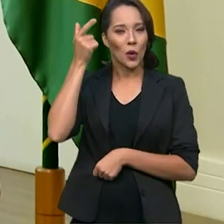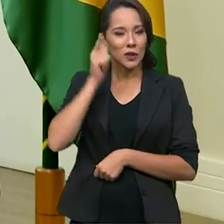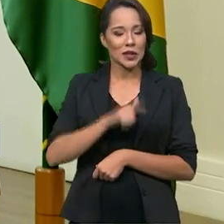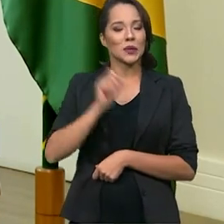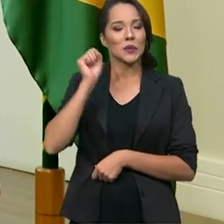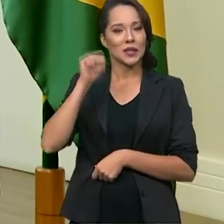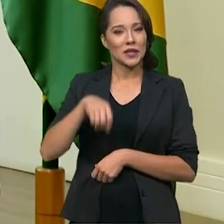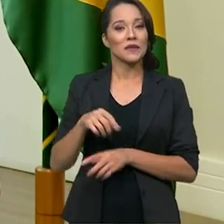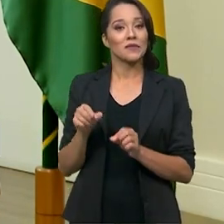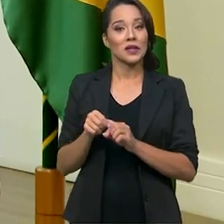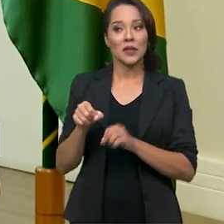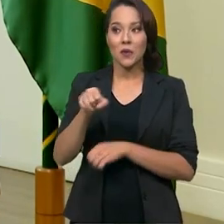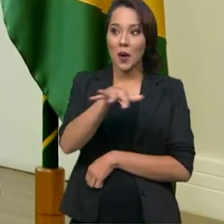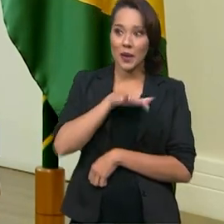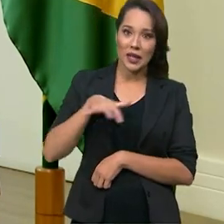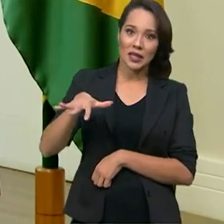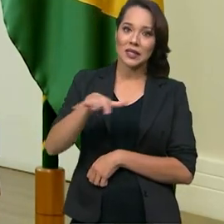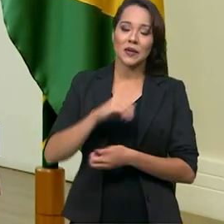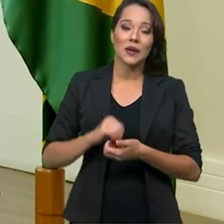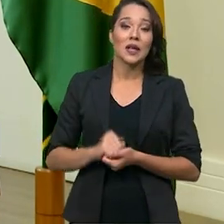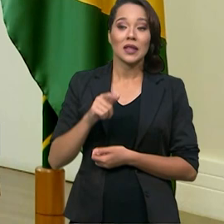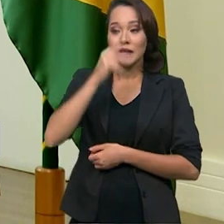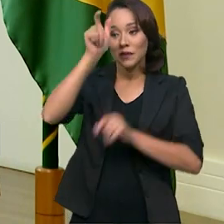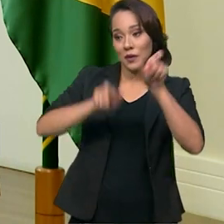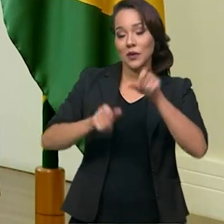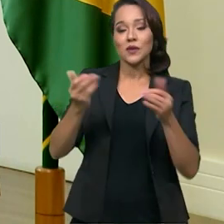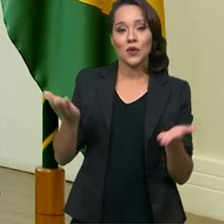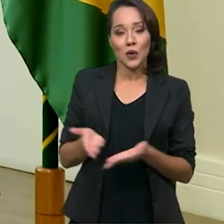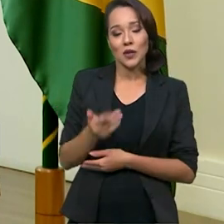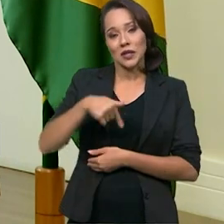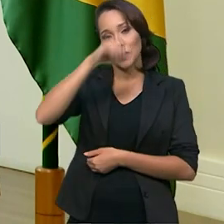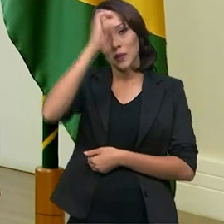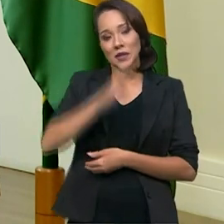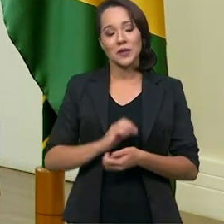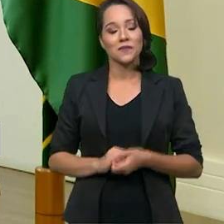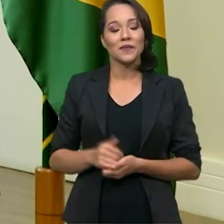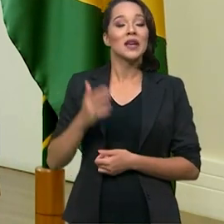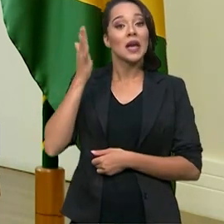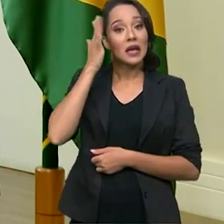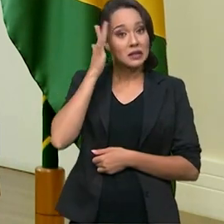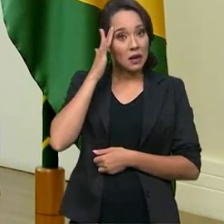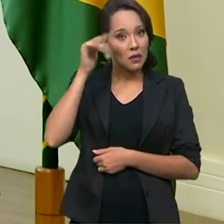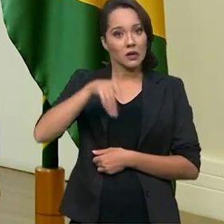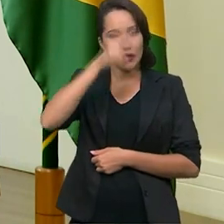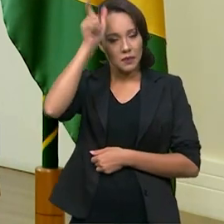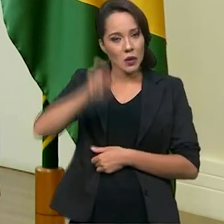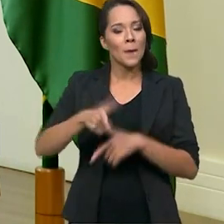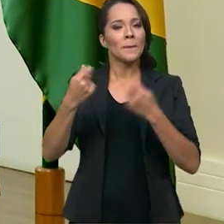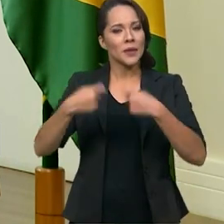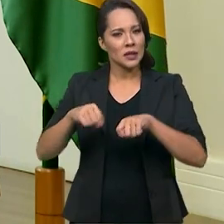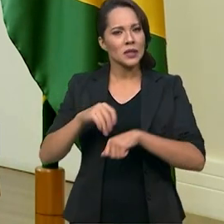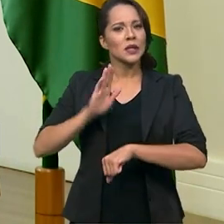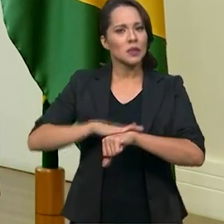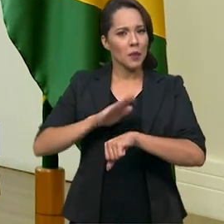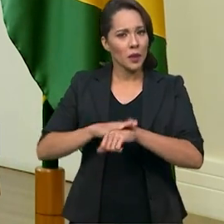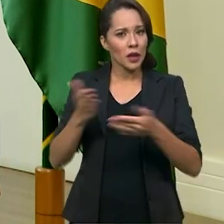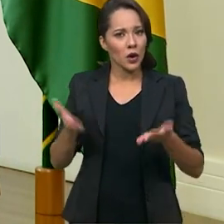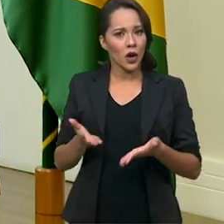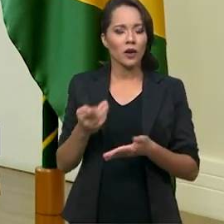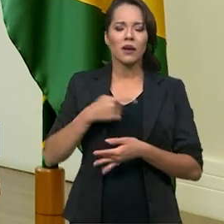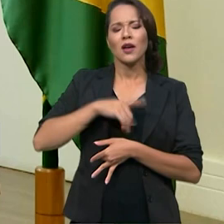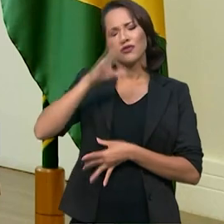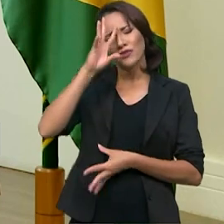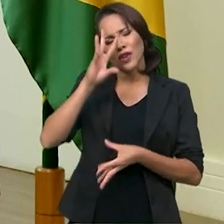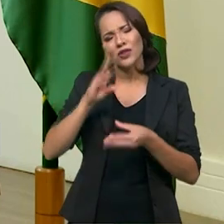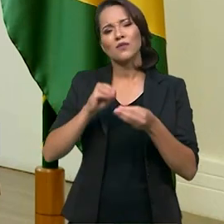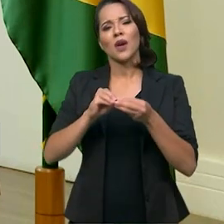sim, fazer ambientação dessas pessoas que hoje estão no Brasil, e sabendo que essas pessoas precisam, nesse momento, é de muita